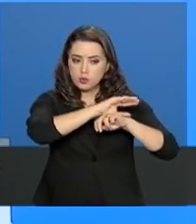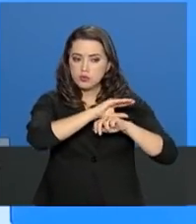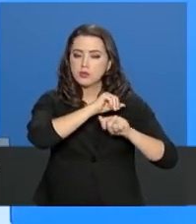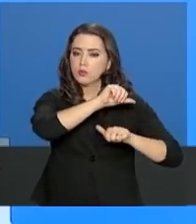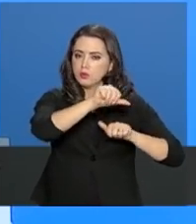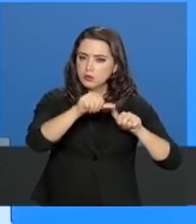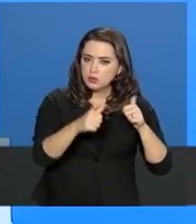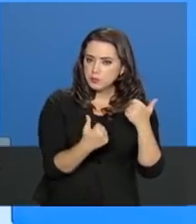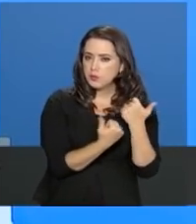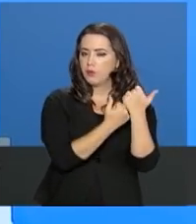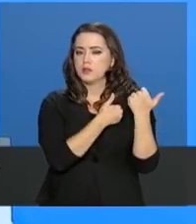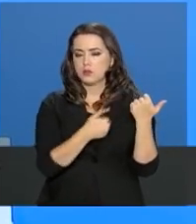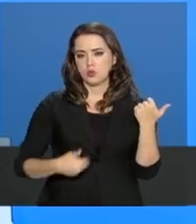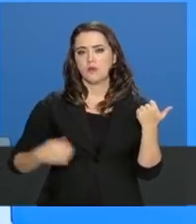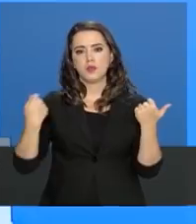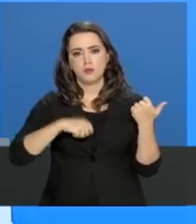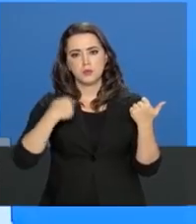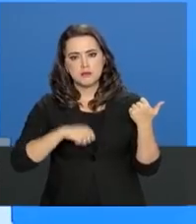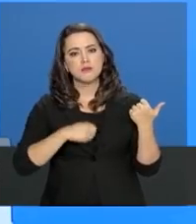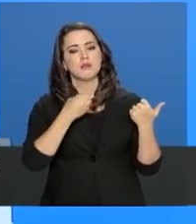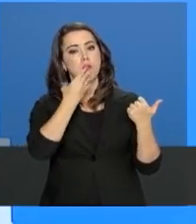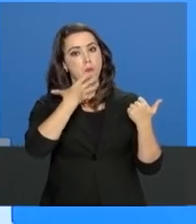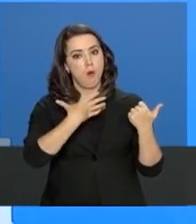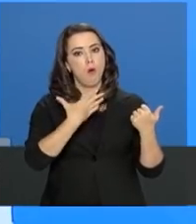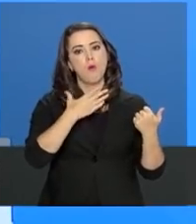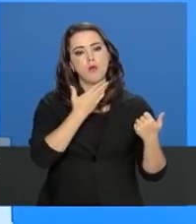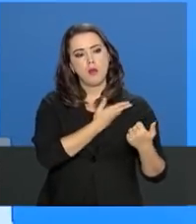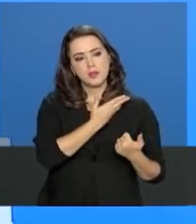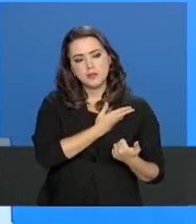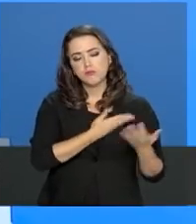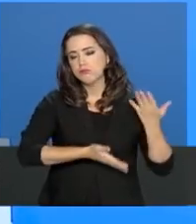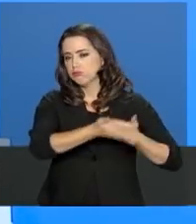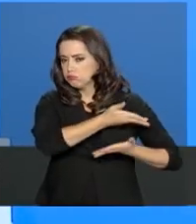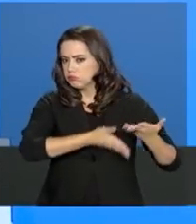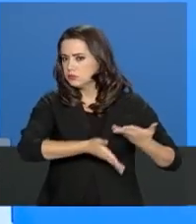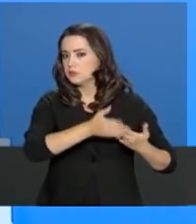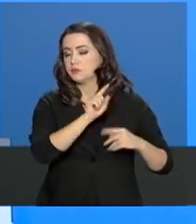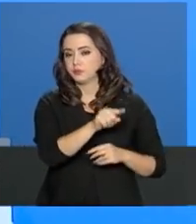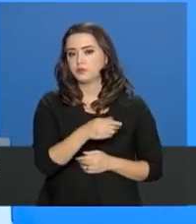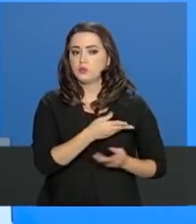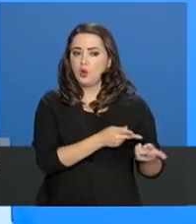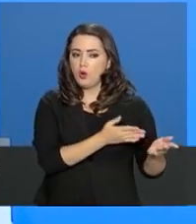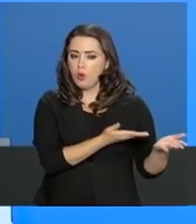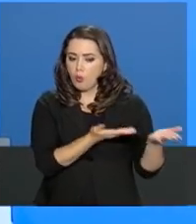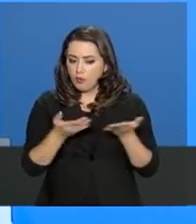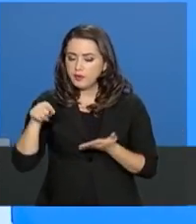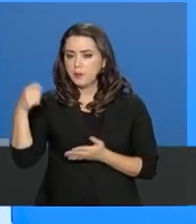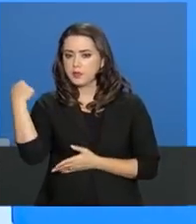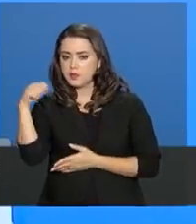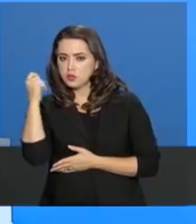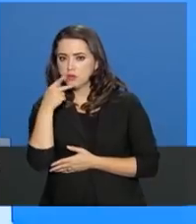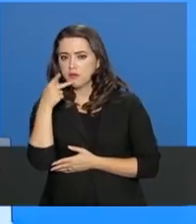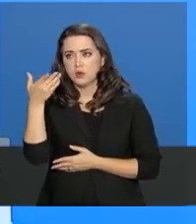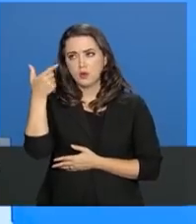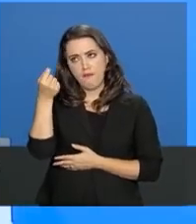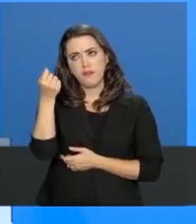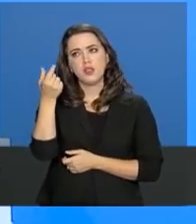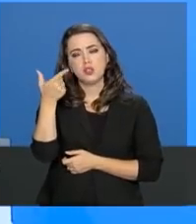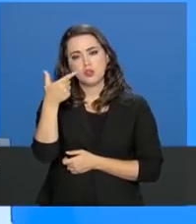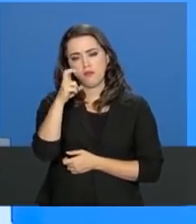transição nesses termos mas quando eu o convidei para vir gente a argentina ele logo se entusiasmou estão os 25 dias atrás